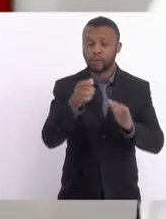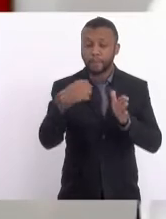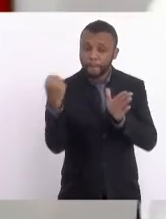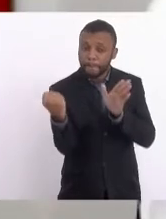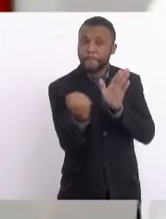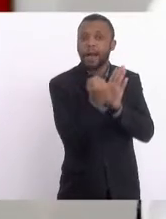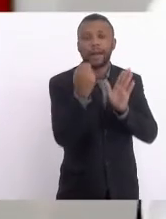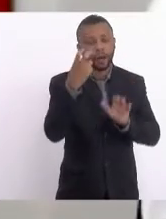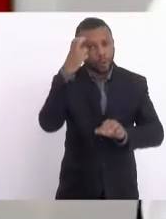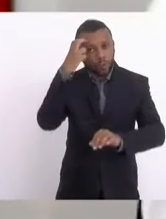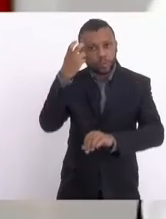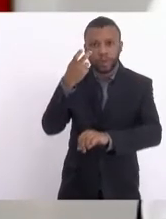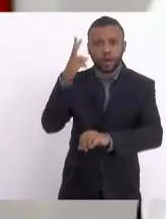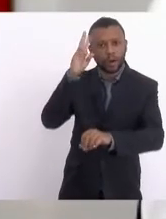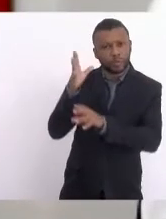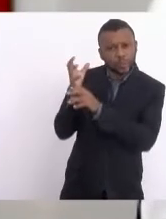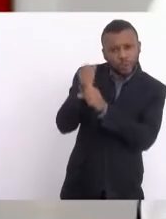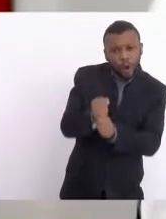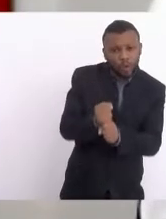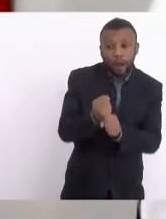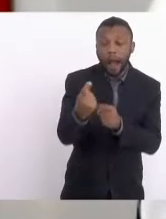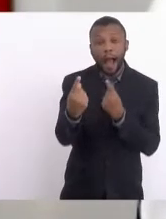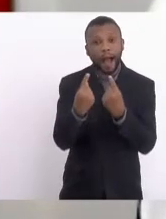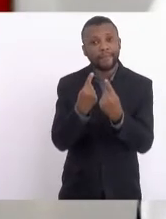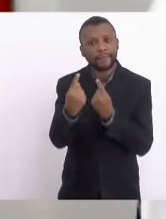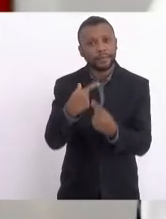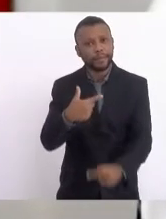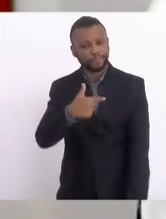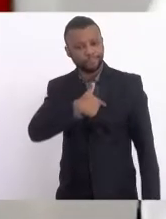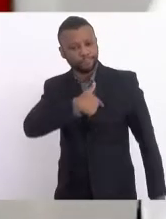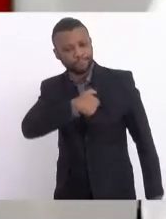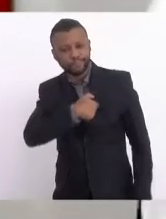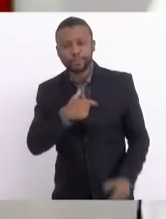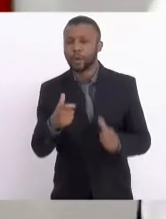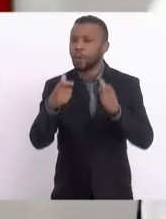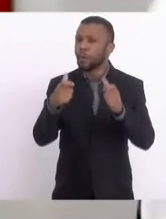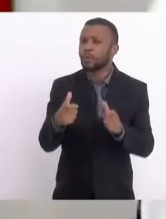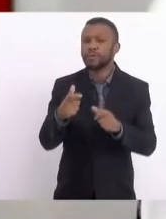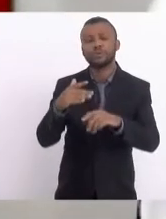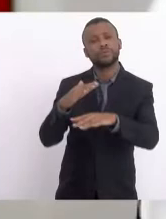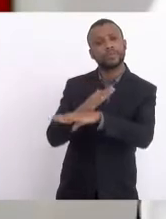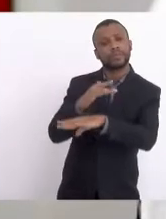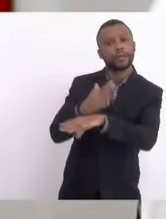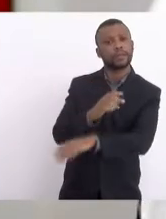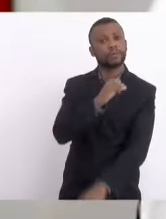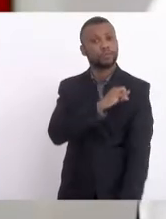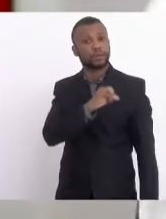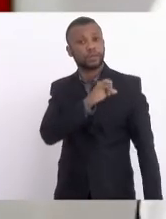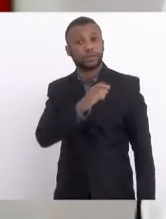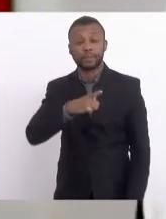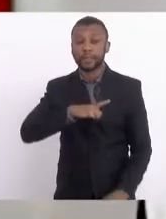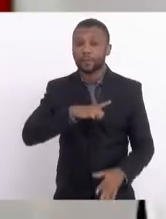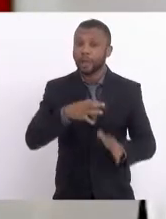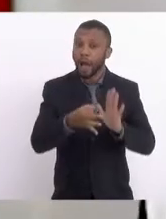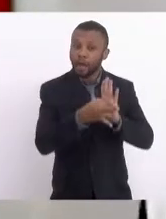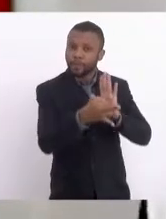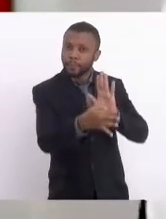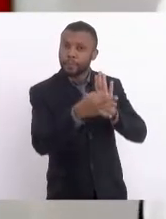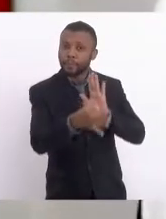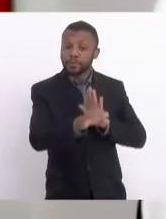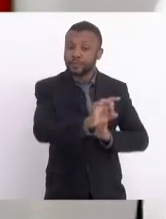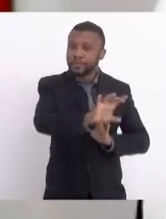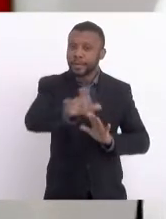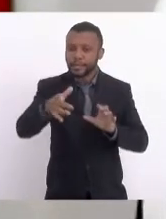Janeiro, Avenida Presidente Vargas, localizada no centro da cidade do Rio de Janeiro, pendente dos pareceres das comissões de Constituição